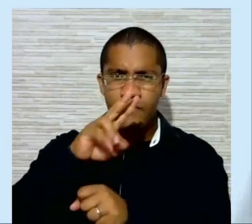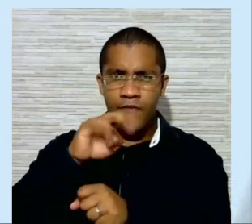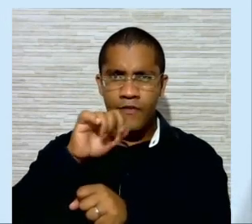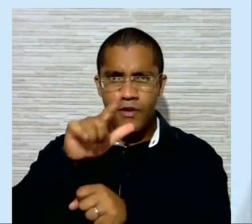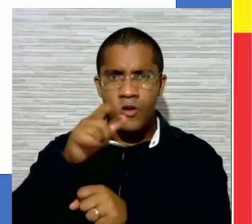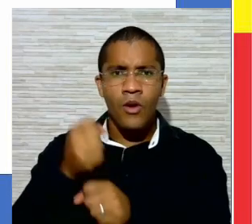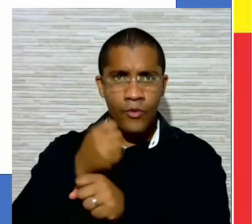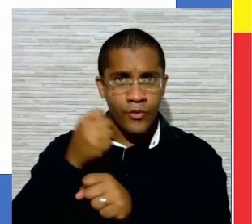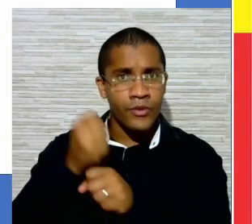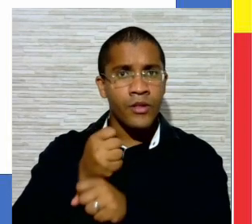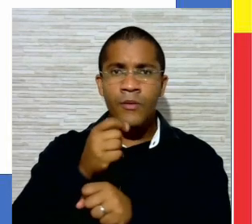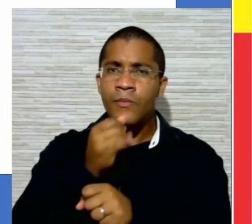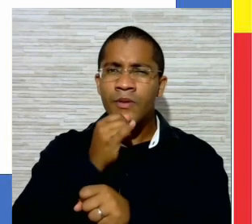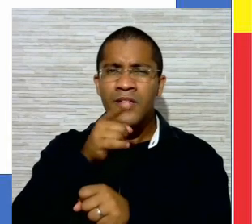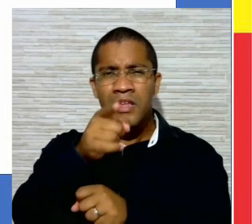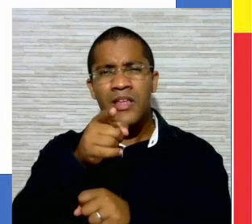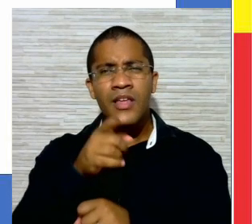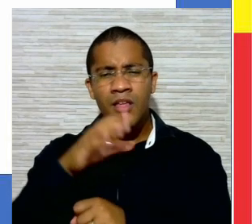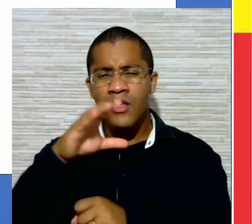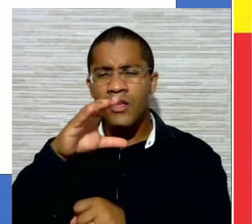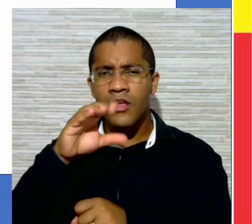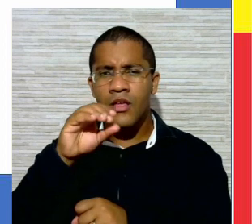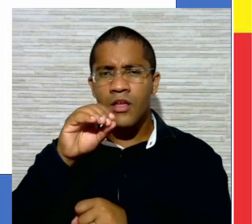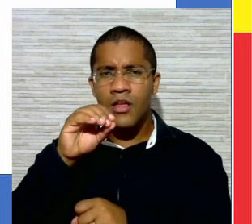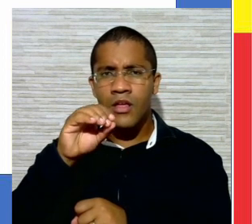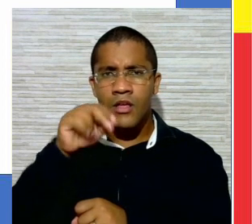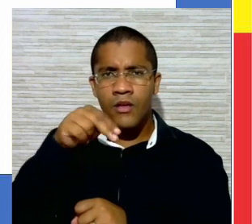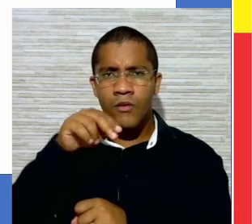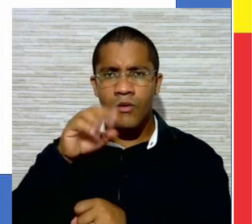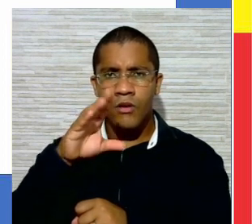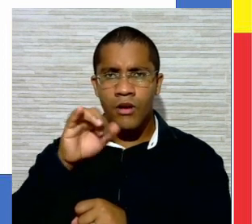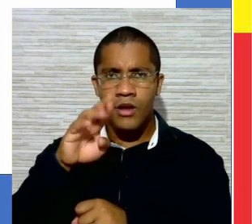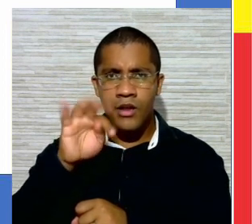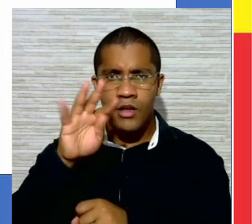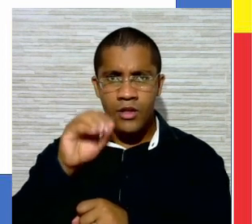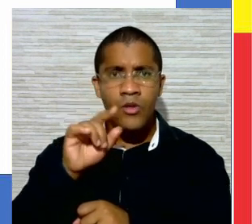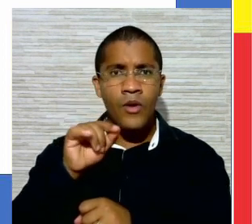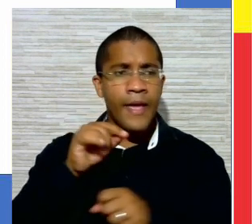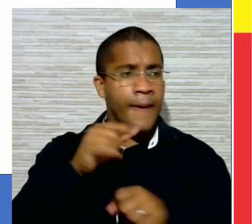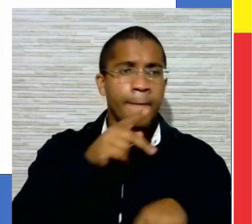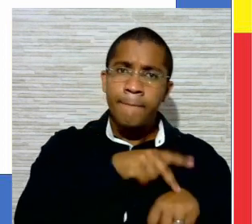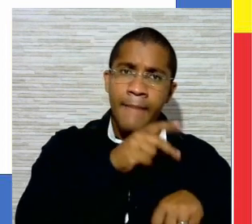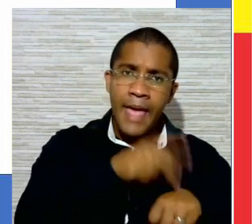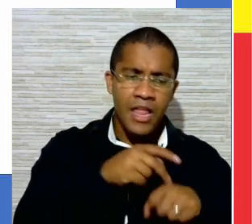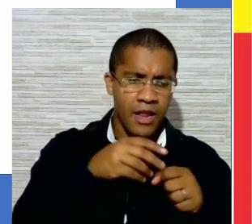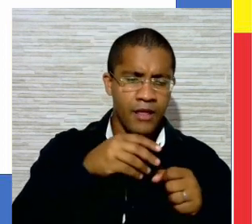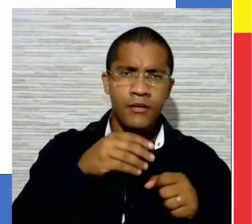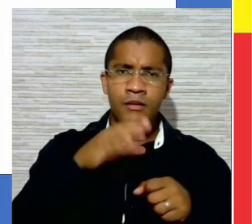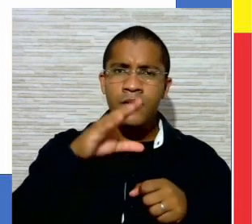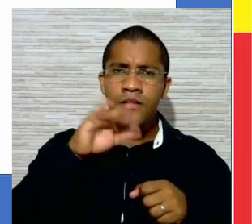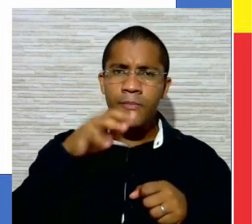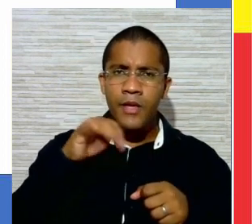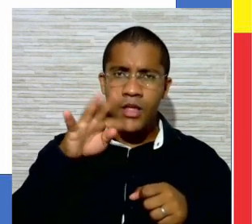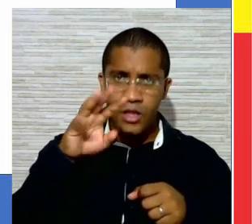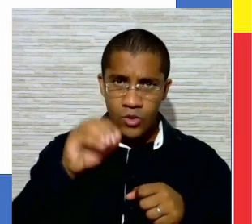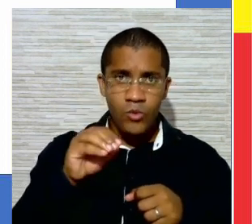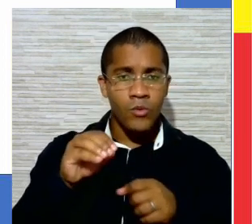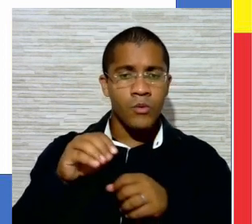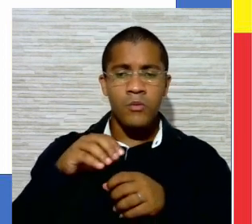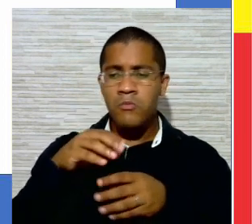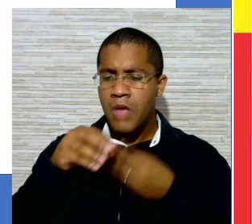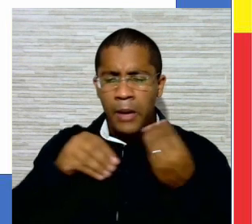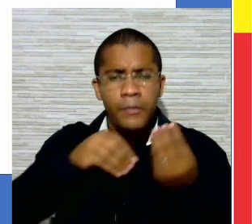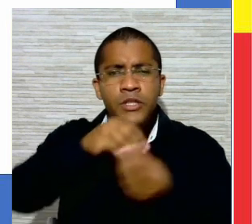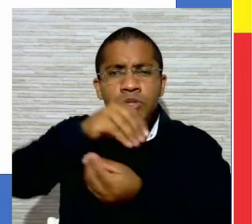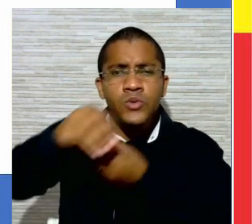observa na tela. A indústria do concreto, tá? O que é concreto? Mistura de pedras, argamassa e cimento. Então, quando o homem